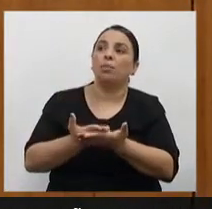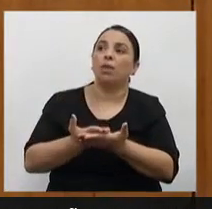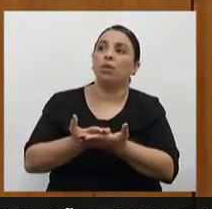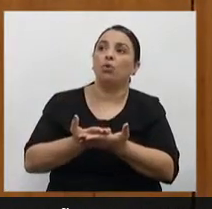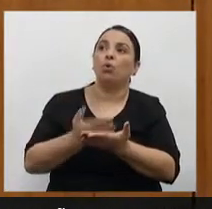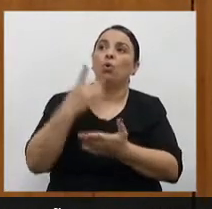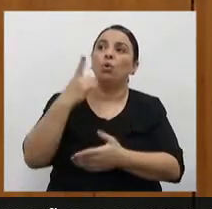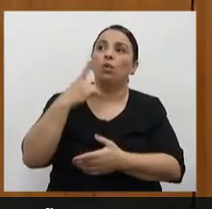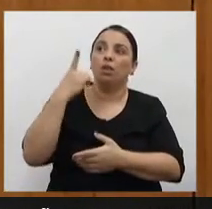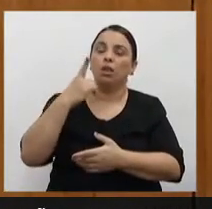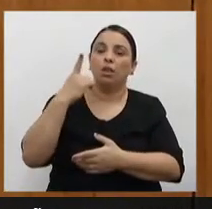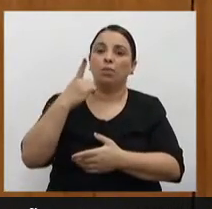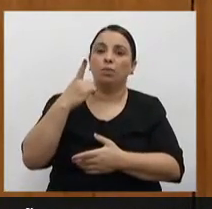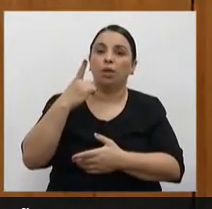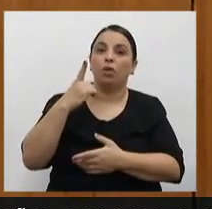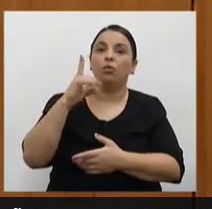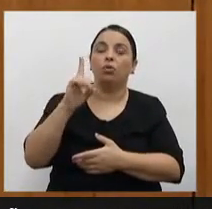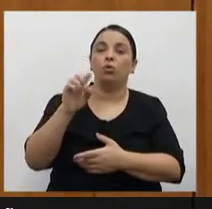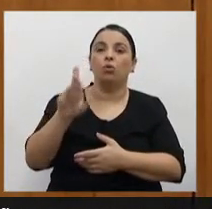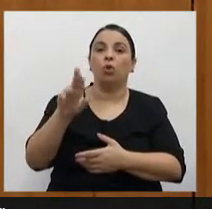deputado Dr. Paulo?